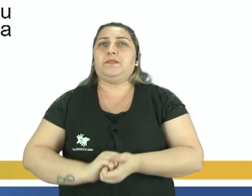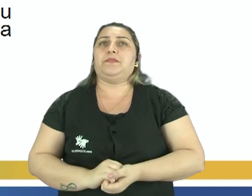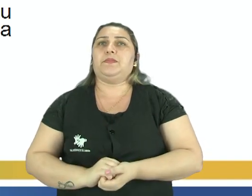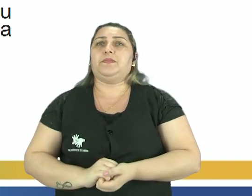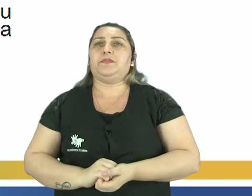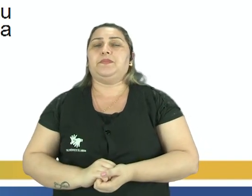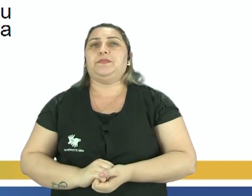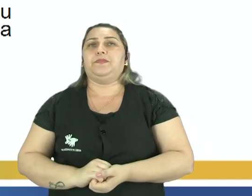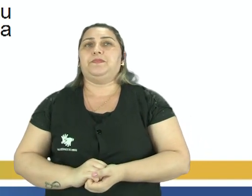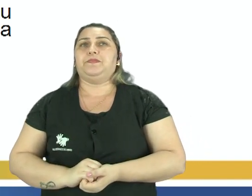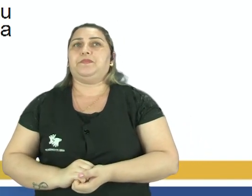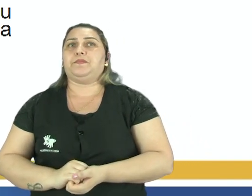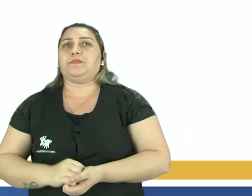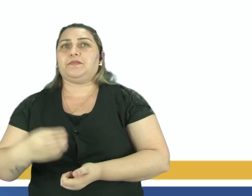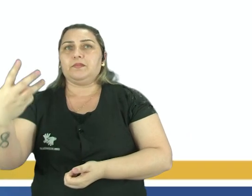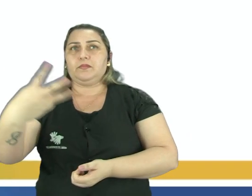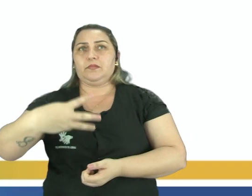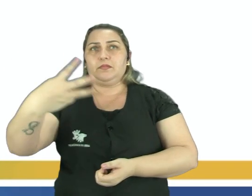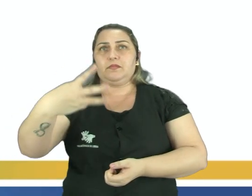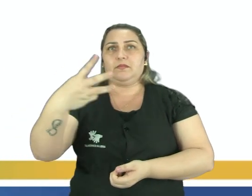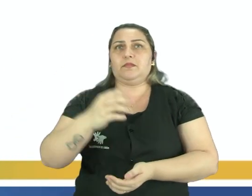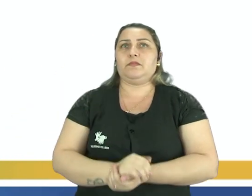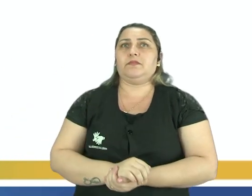rocha. Vamos para a questão 3.